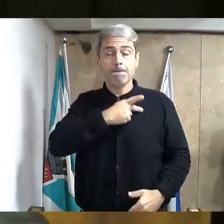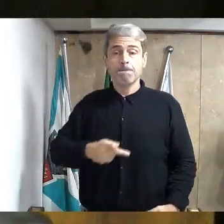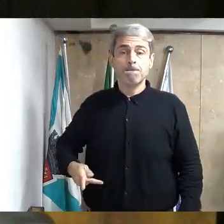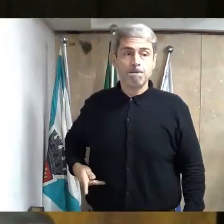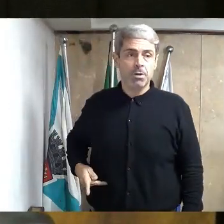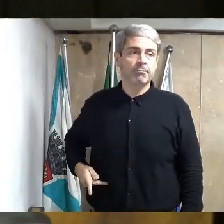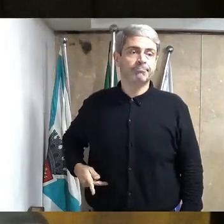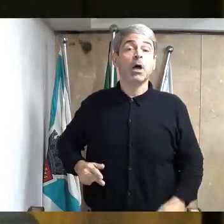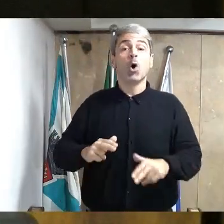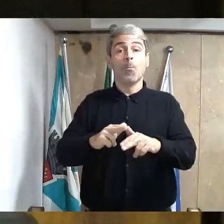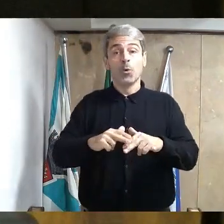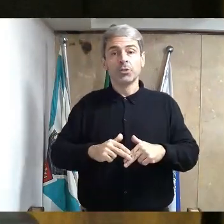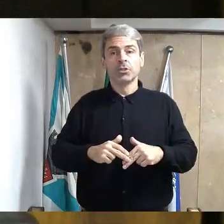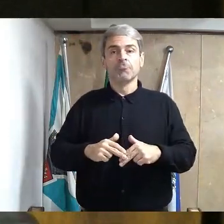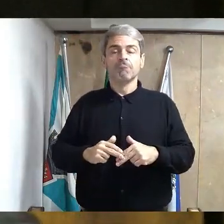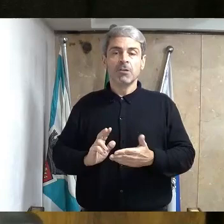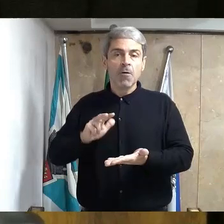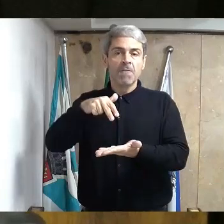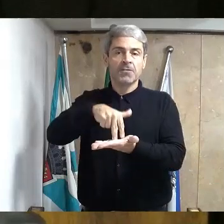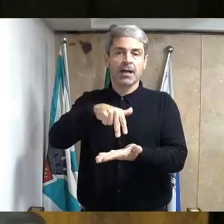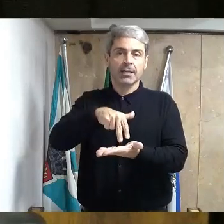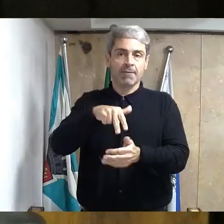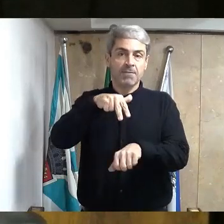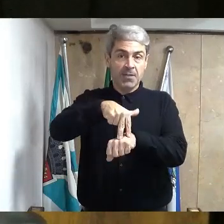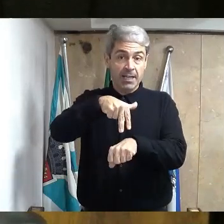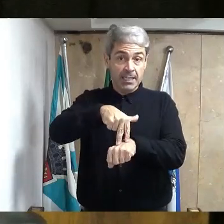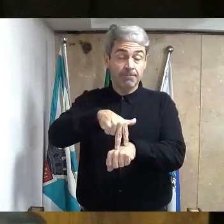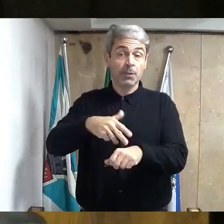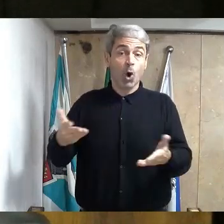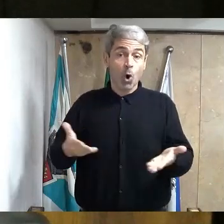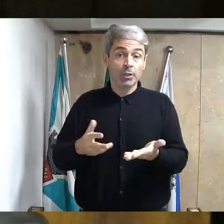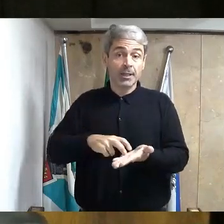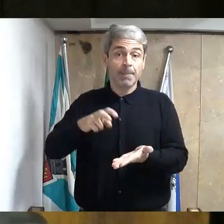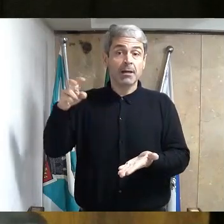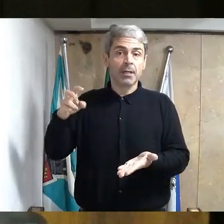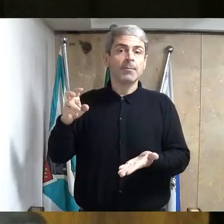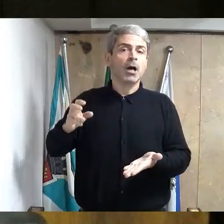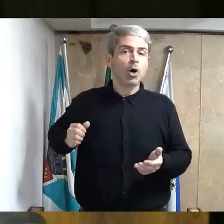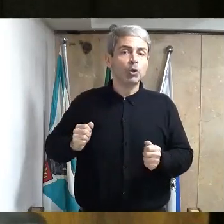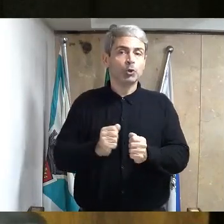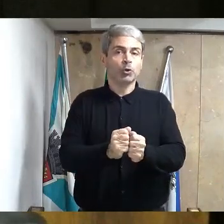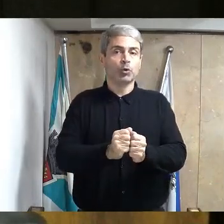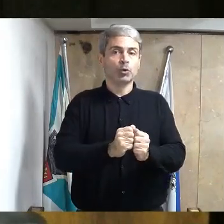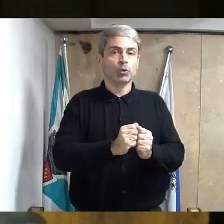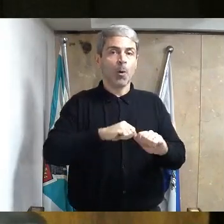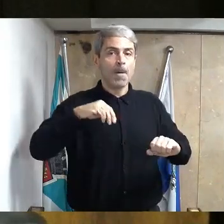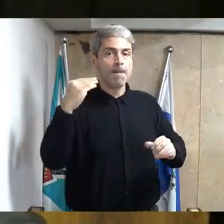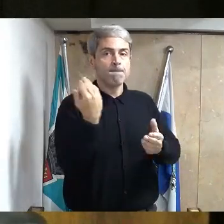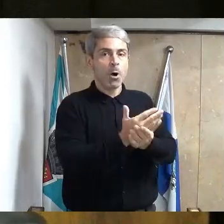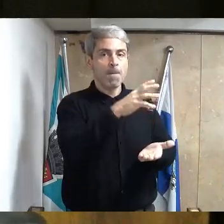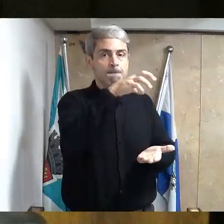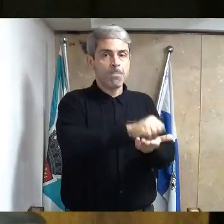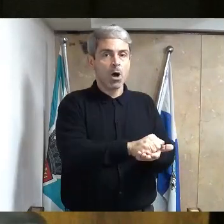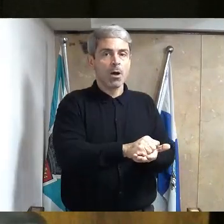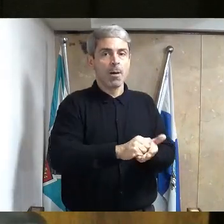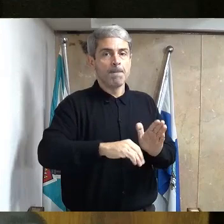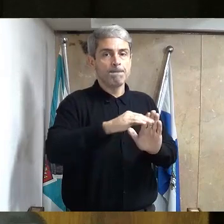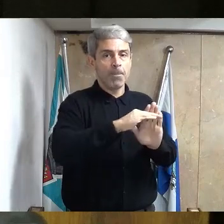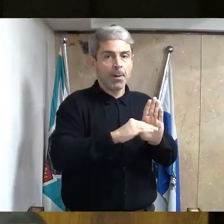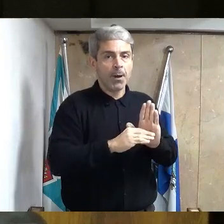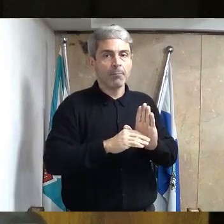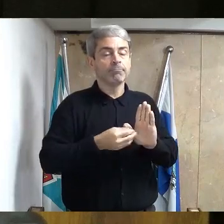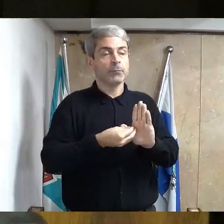esse é o motivo de eu subir na tribuna na manhã de hoje. Estaremos todos juntos protocolando o pedido da CPI e pedir ao senhor